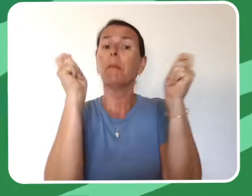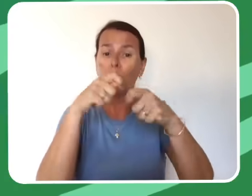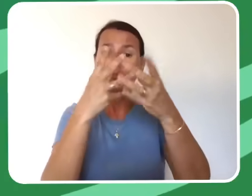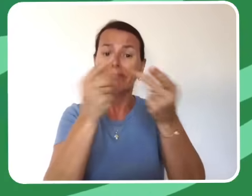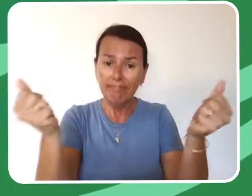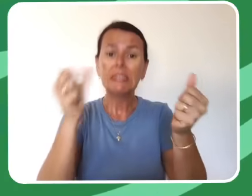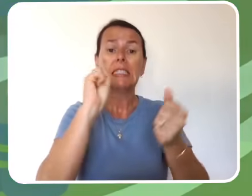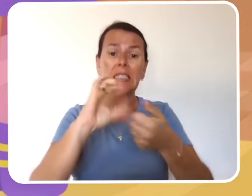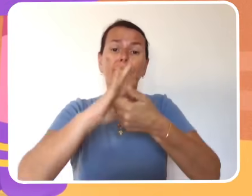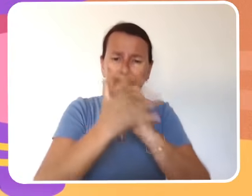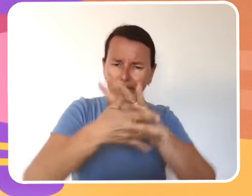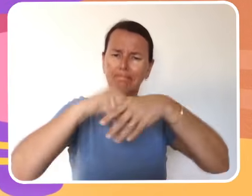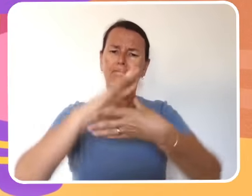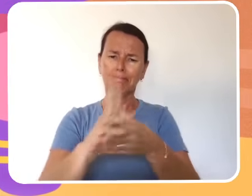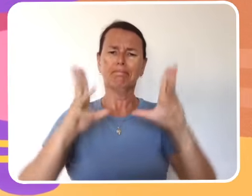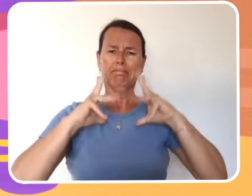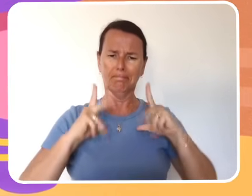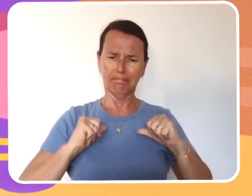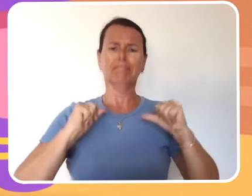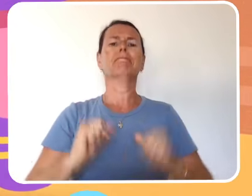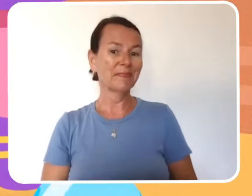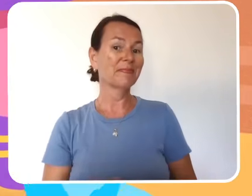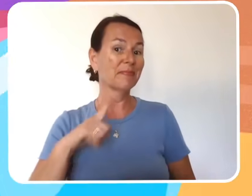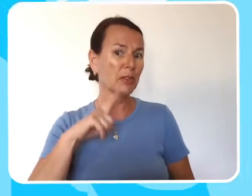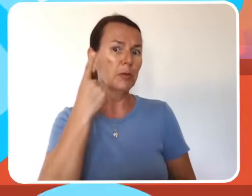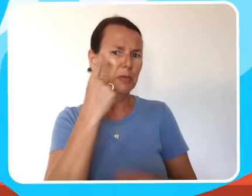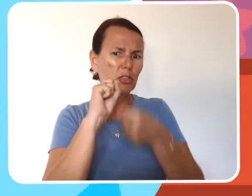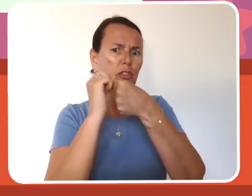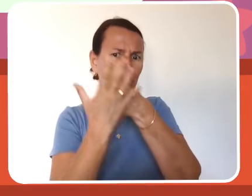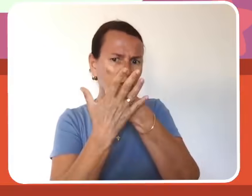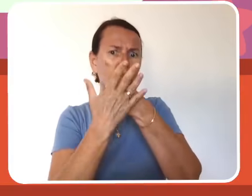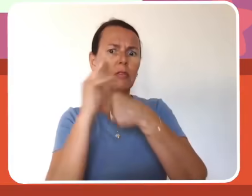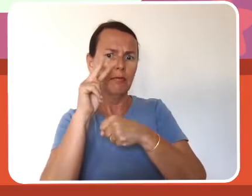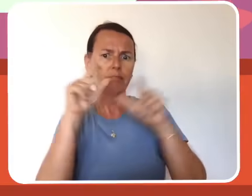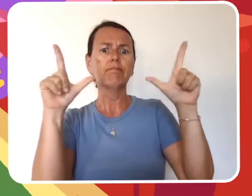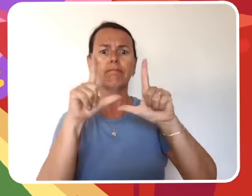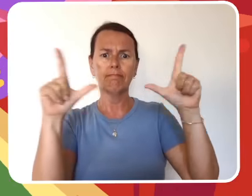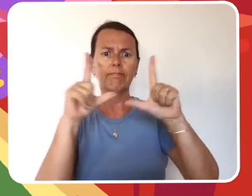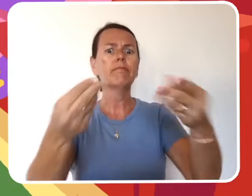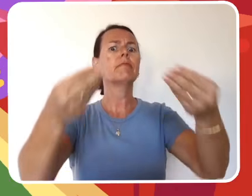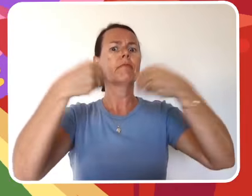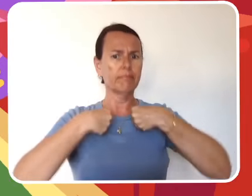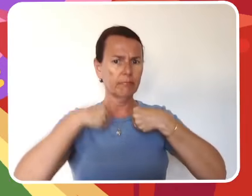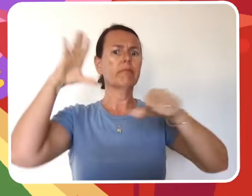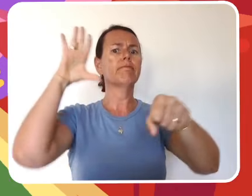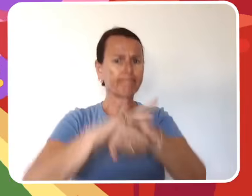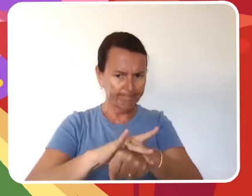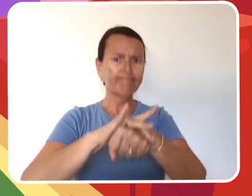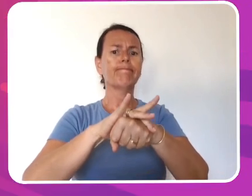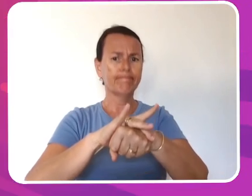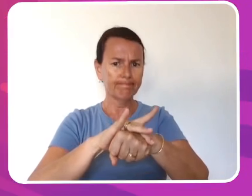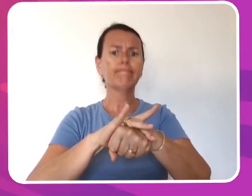e desaparece com sabão e álcool gel. Tem um bichinho, vi na